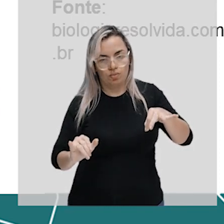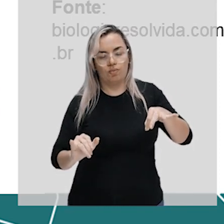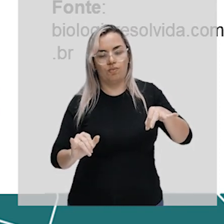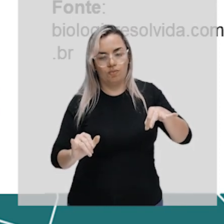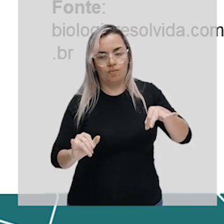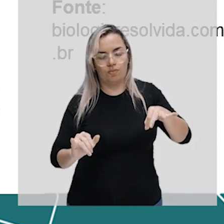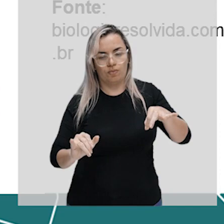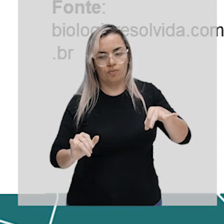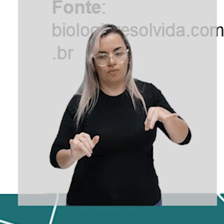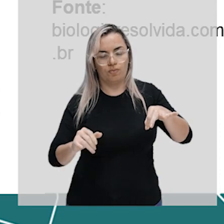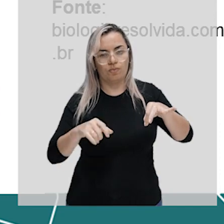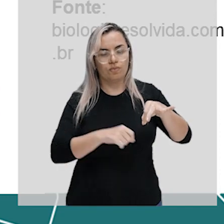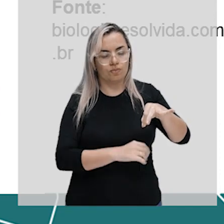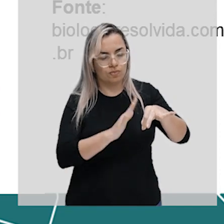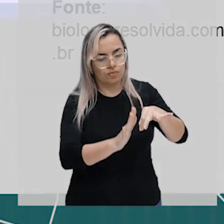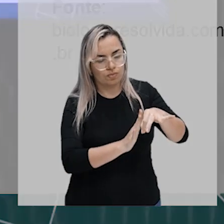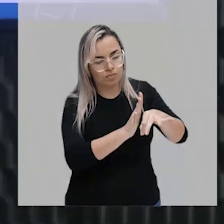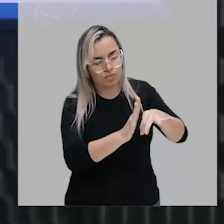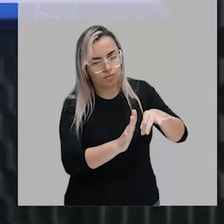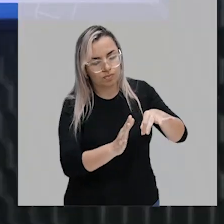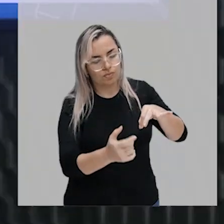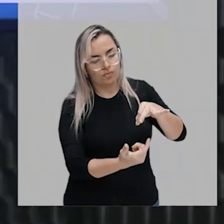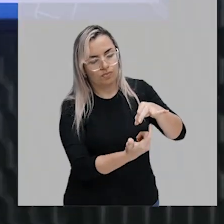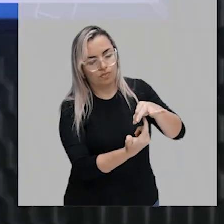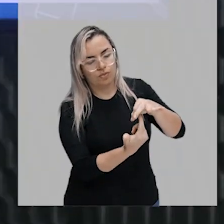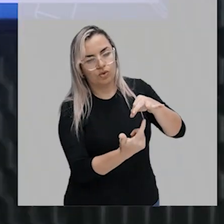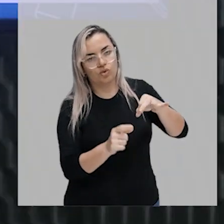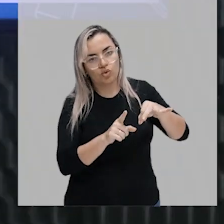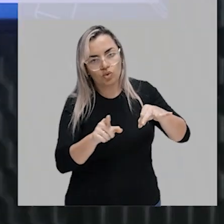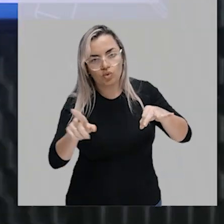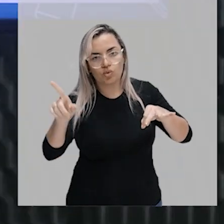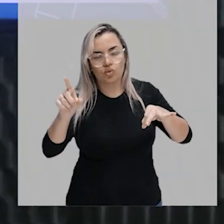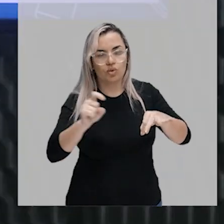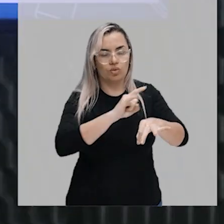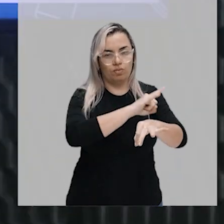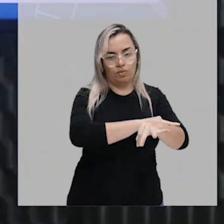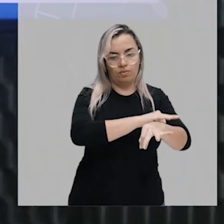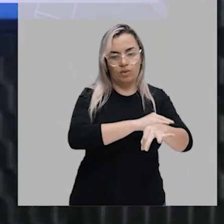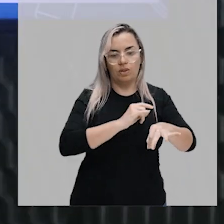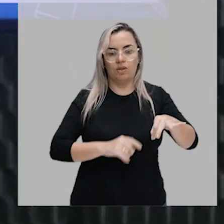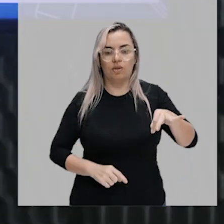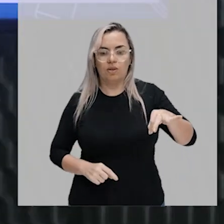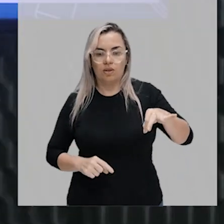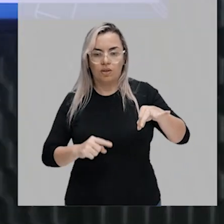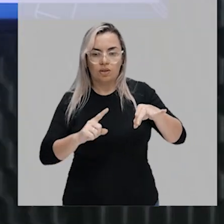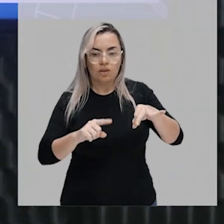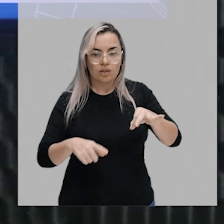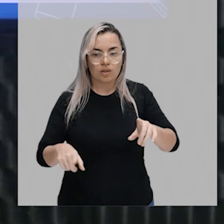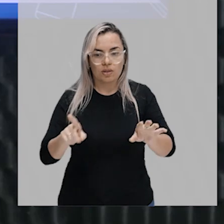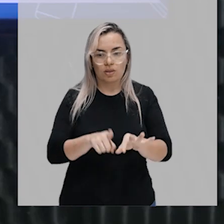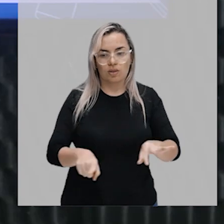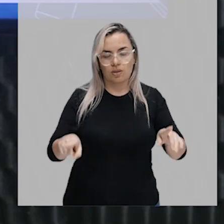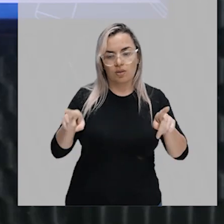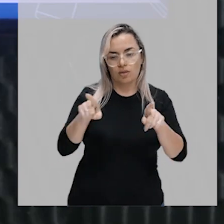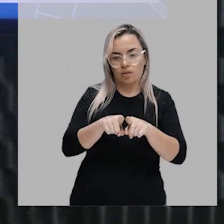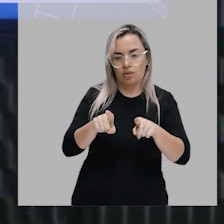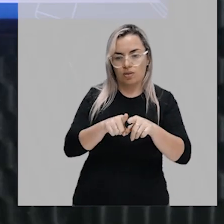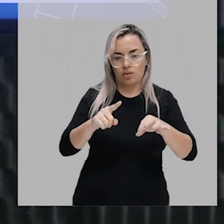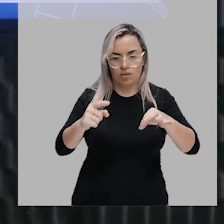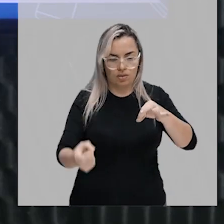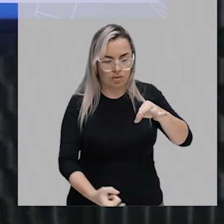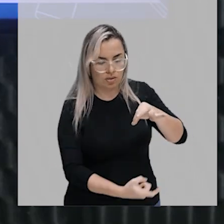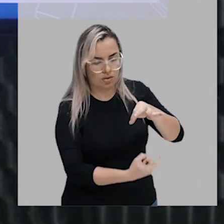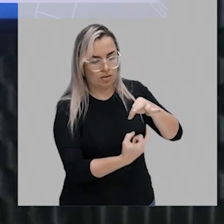uretral externo. Logo mais na parte superior, como eu já falei para vocês, nós temos aqui o